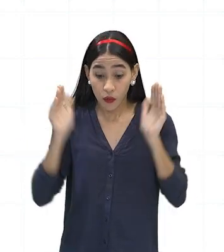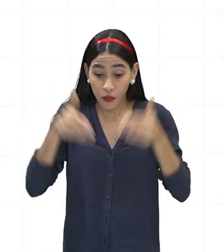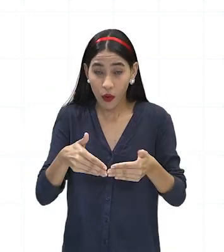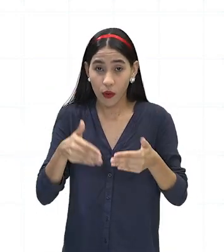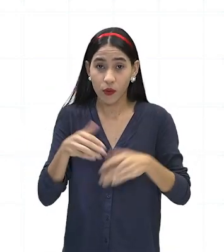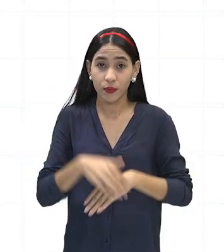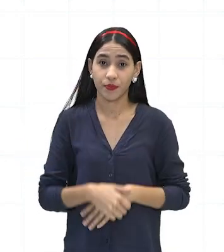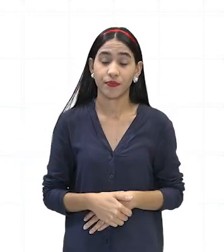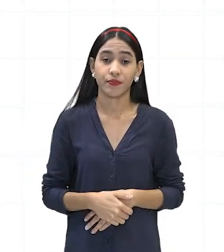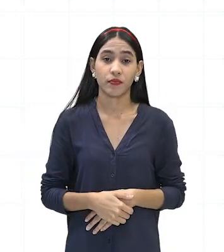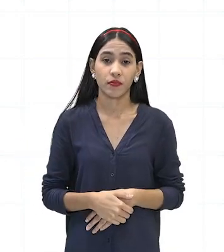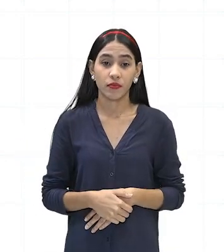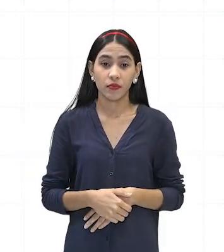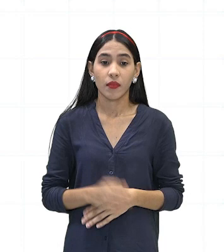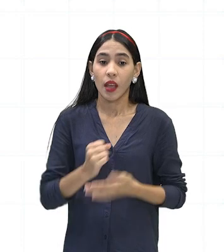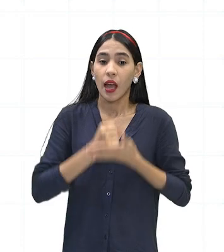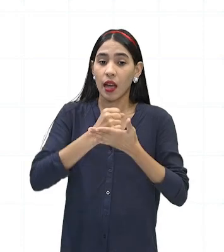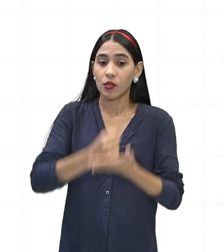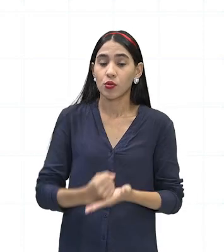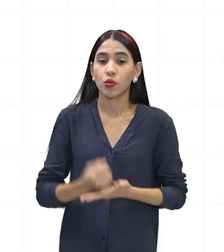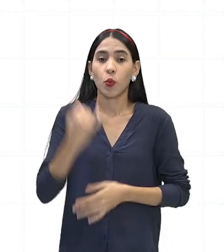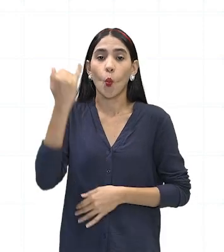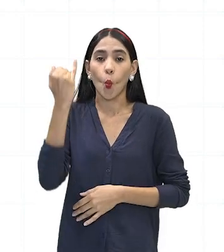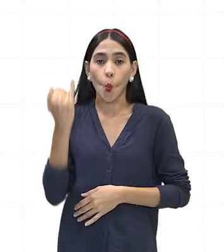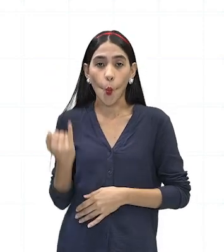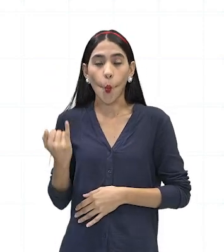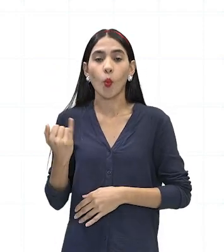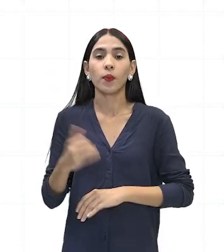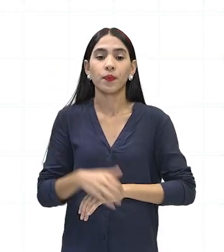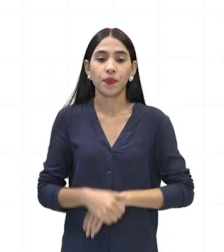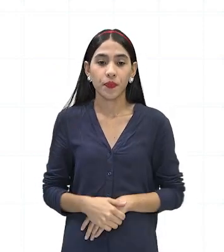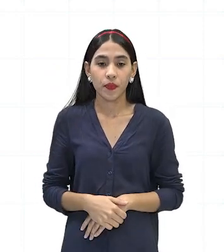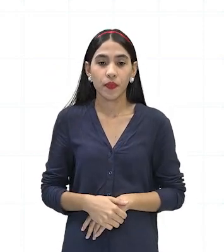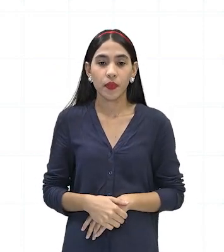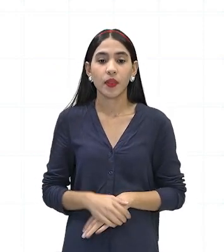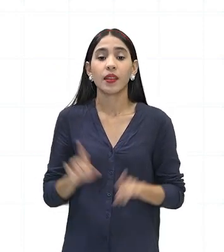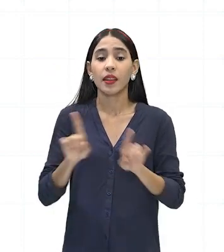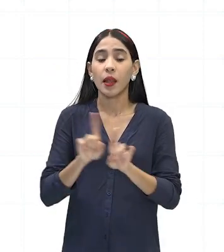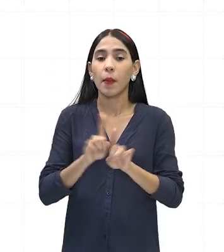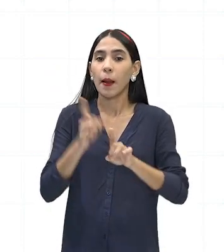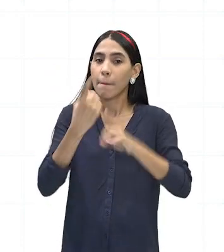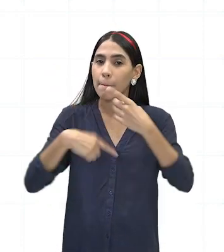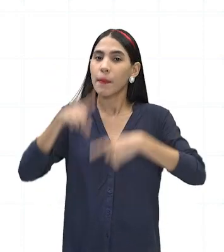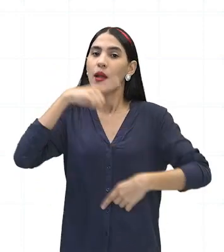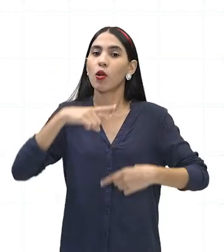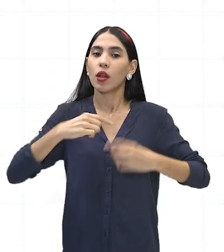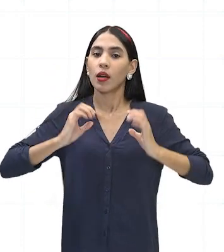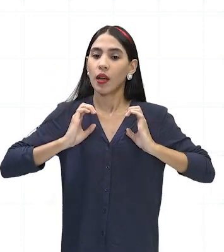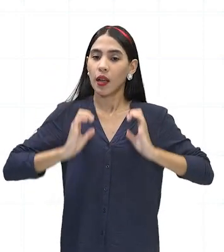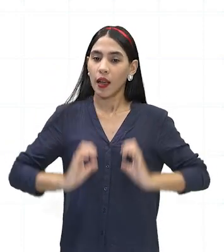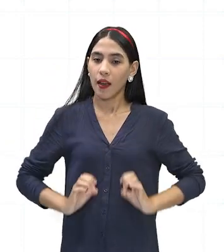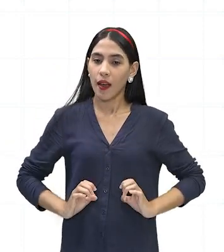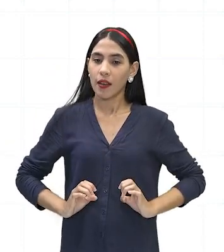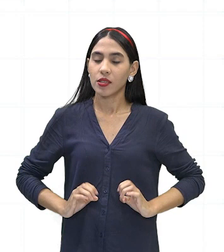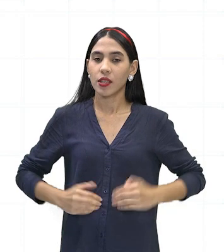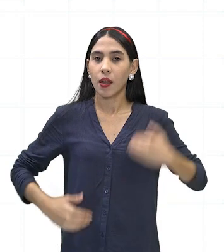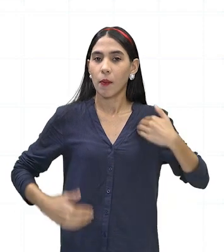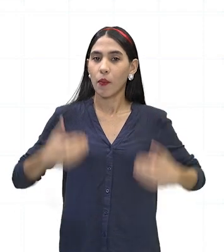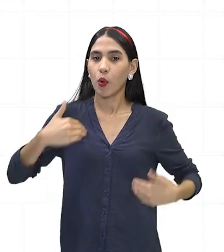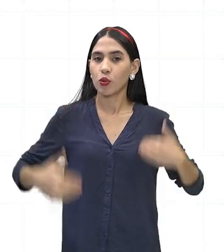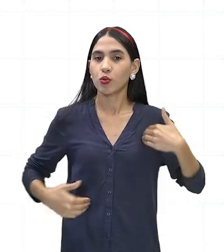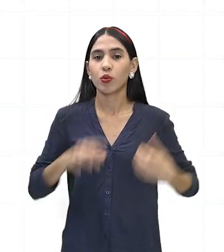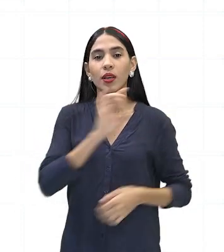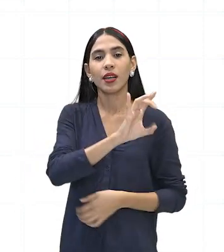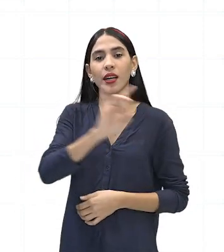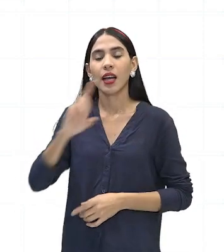momento. Auxilia no processo de emagrecimento, vai melhorar a tua postura, até porque cada estilo de